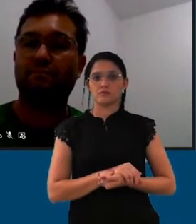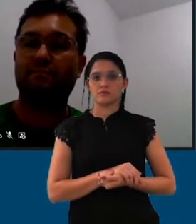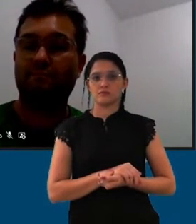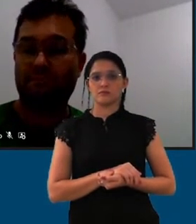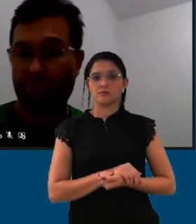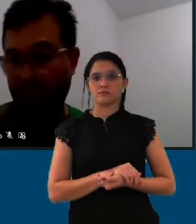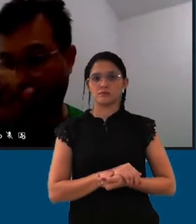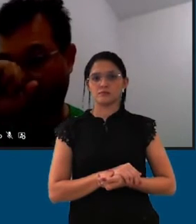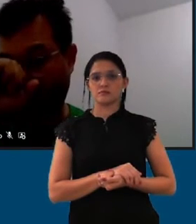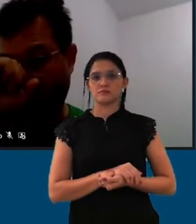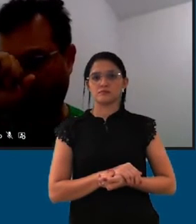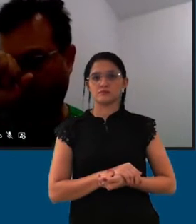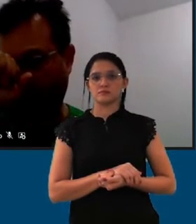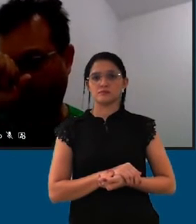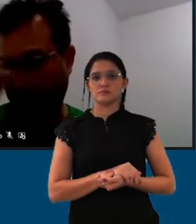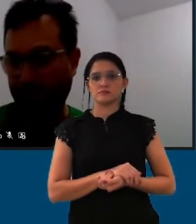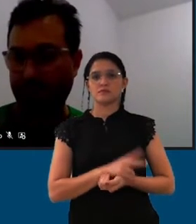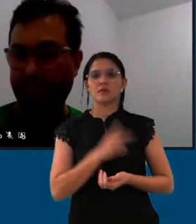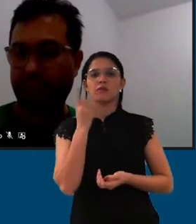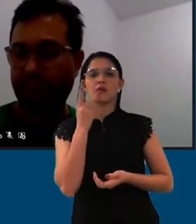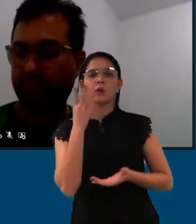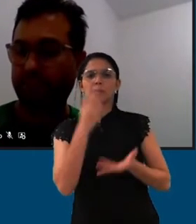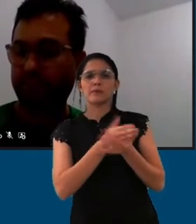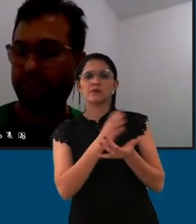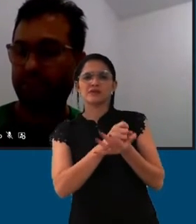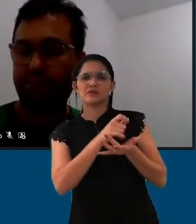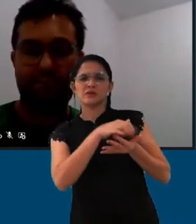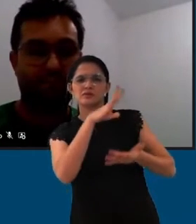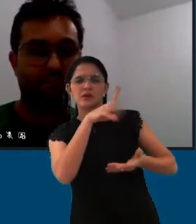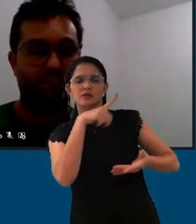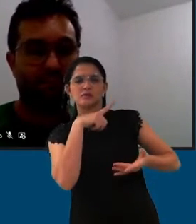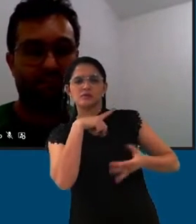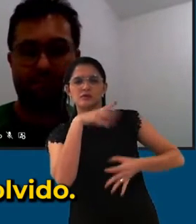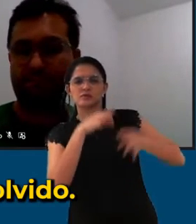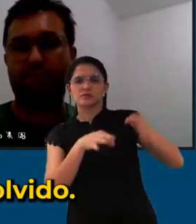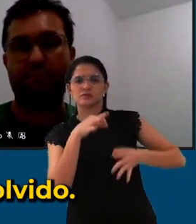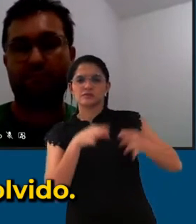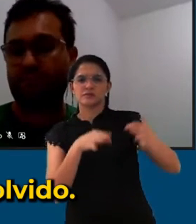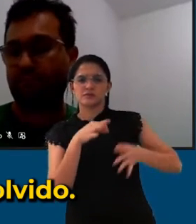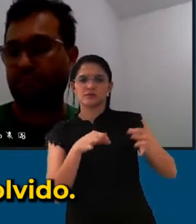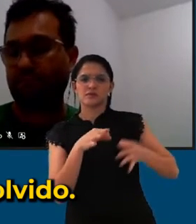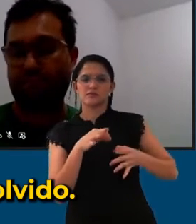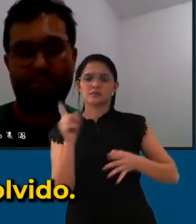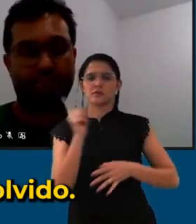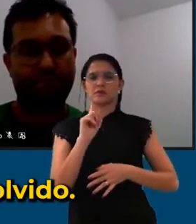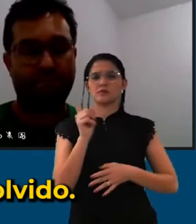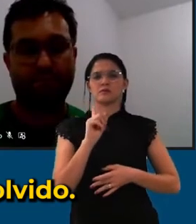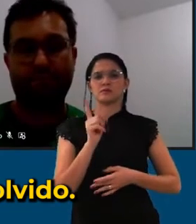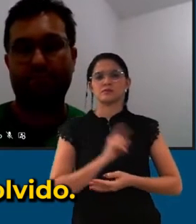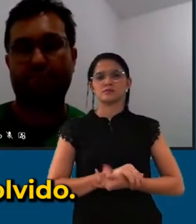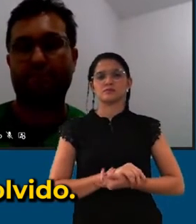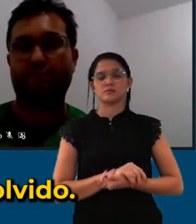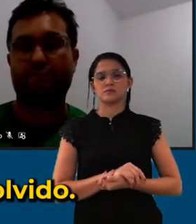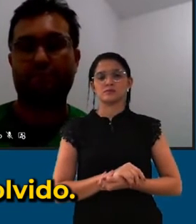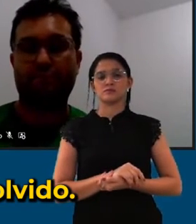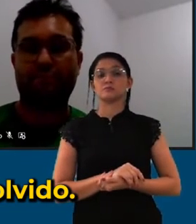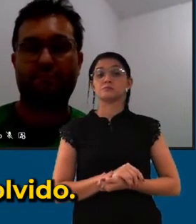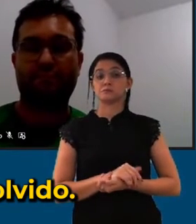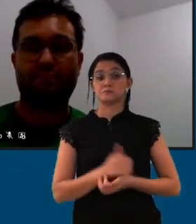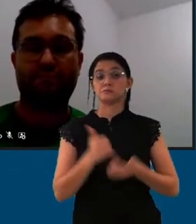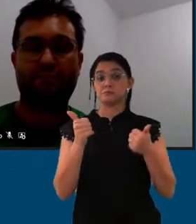judicial, né? Mas eu encaminho um ofício para a vara. Maravilha, maravilha, muito bom, então. Bom, então